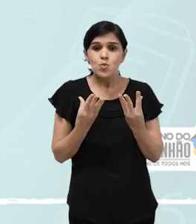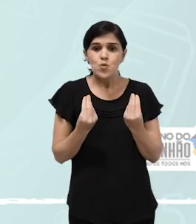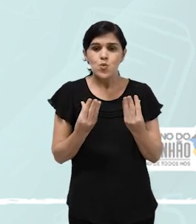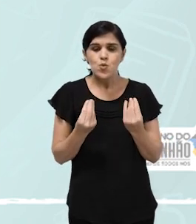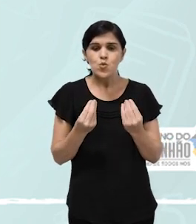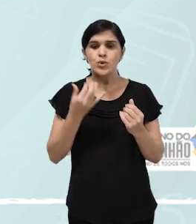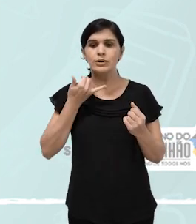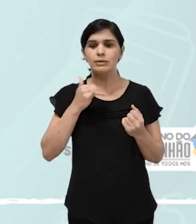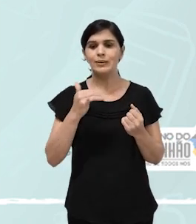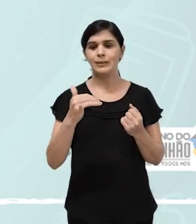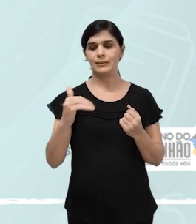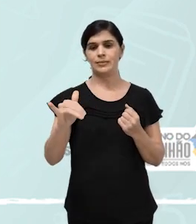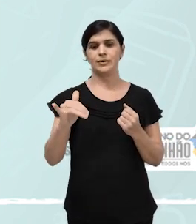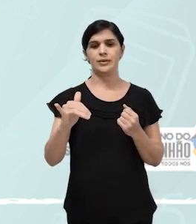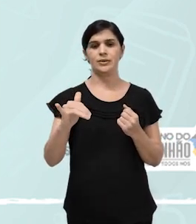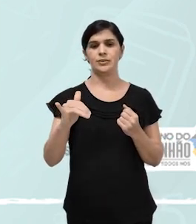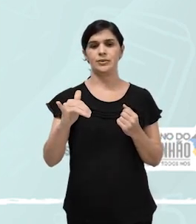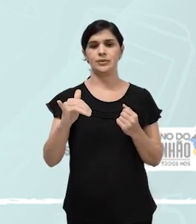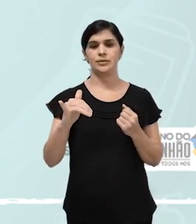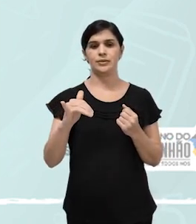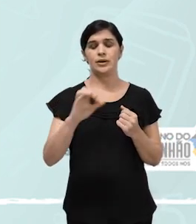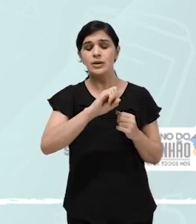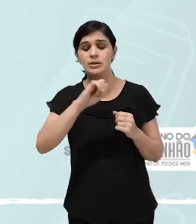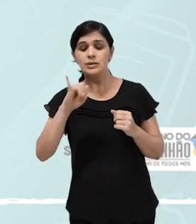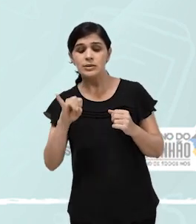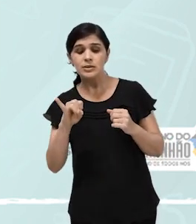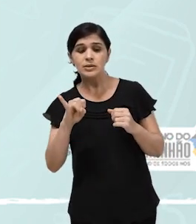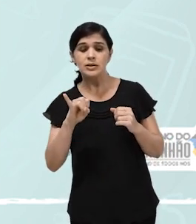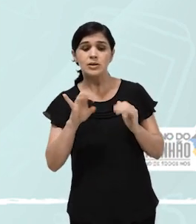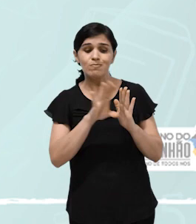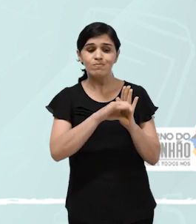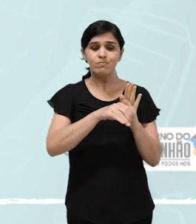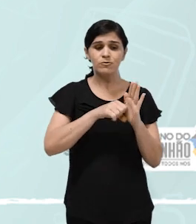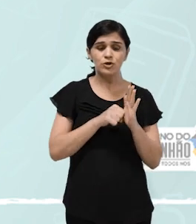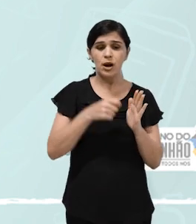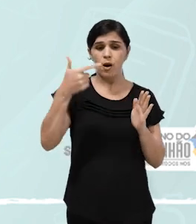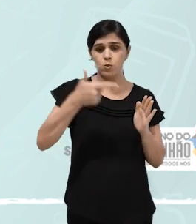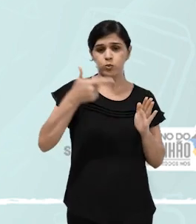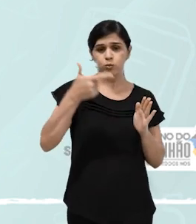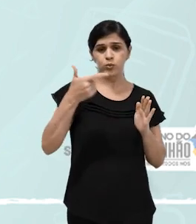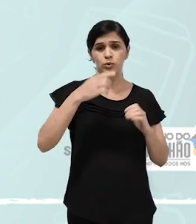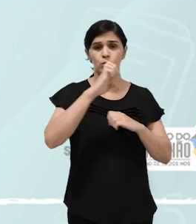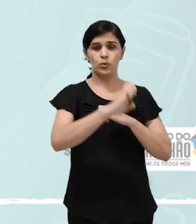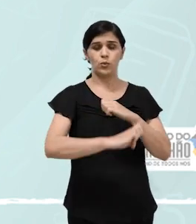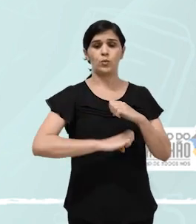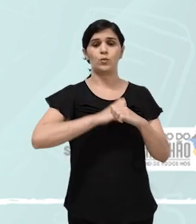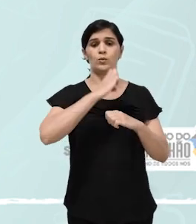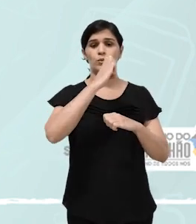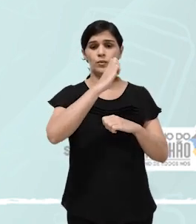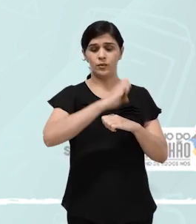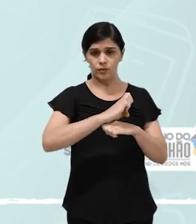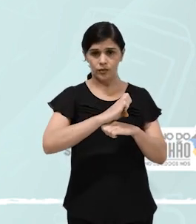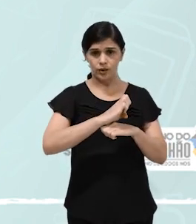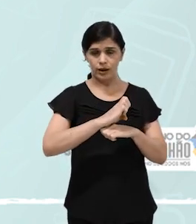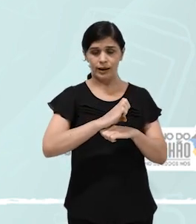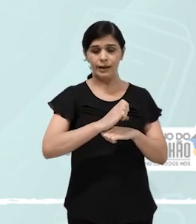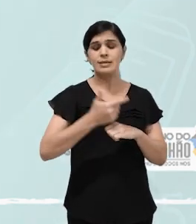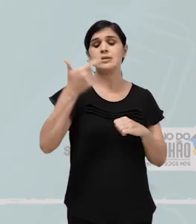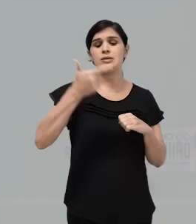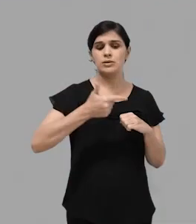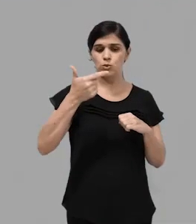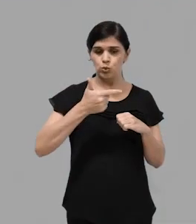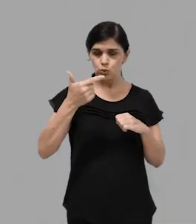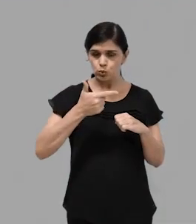ionização. Claro que, se formos retirar o segundo elétron, então essa energia será chamada de segunda energia